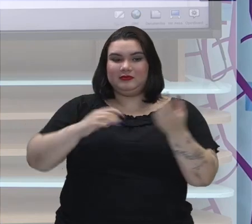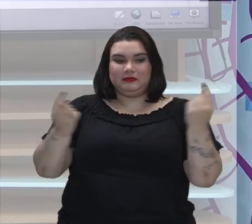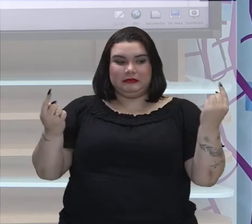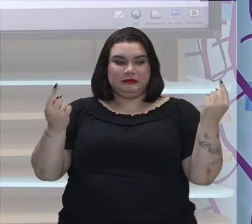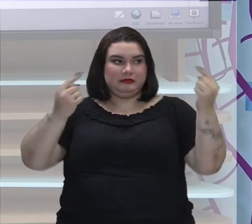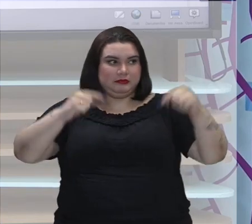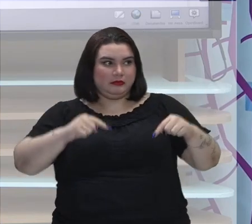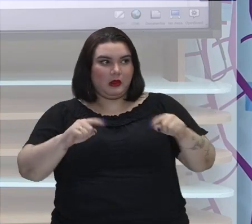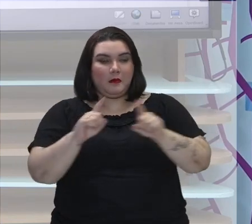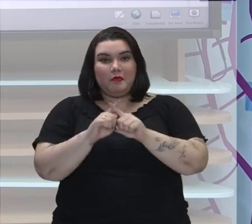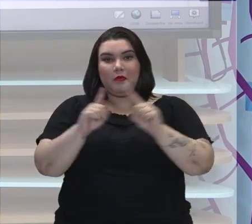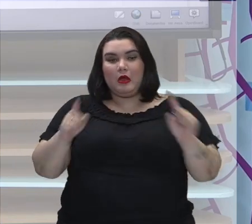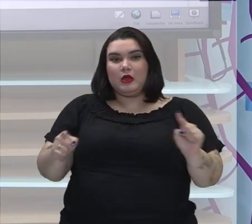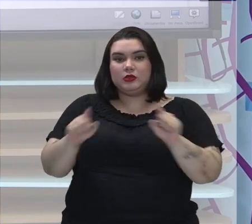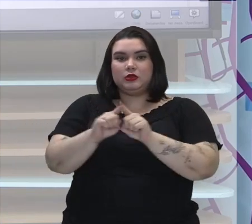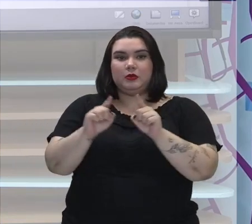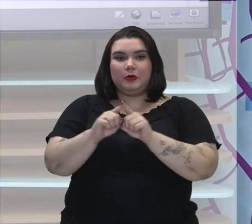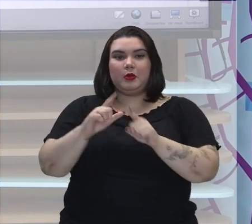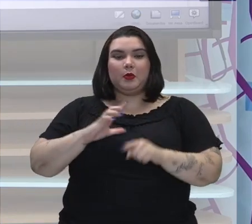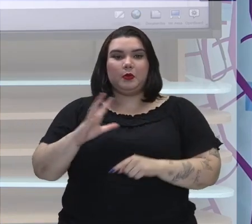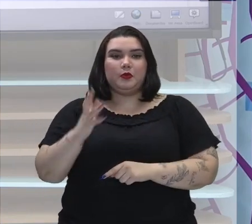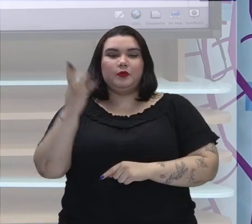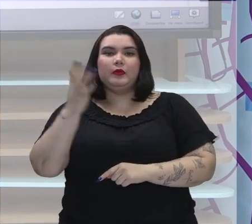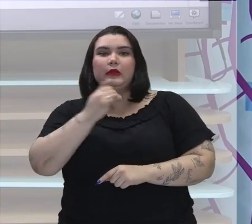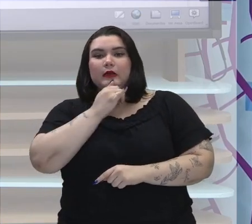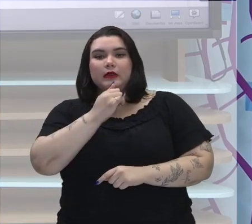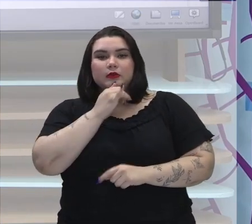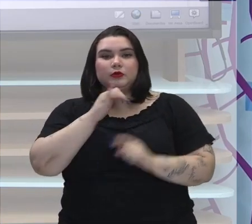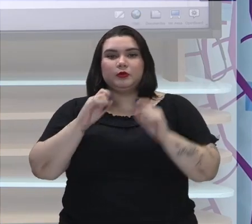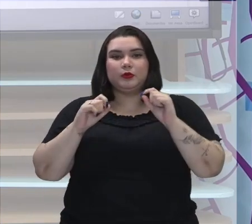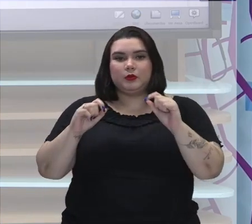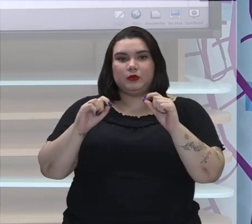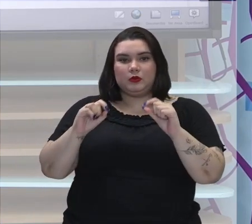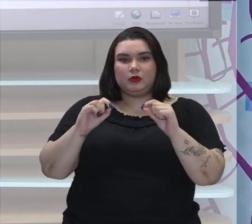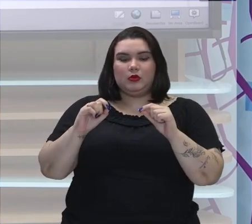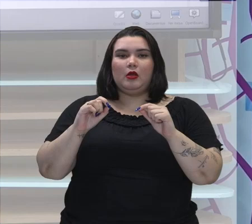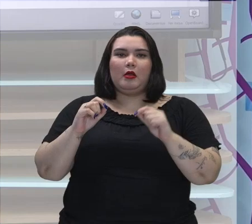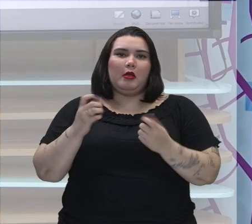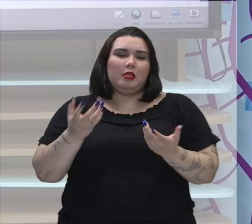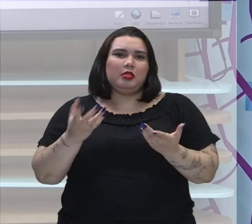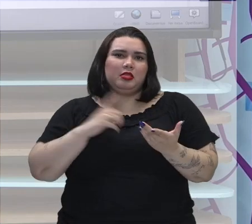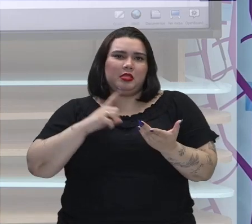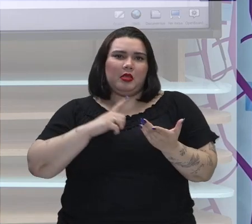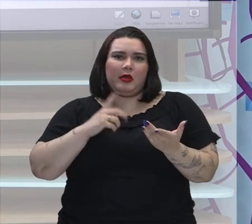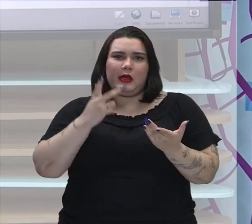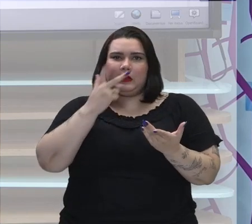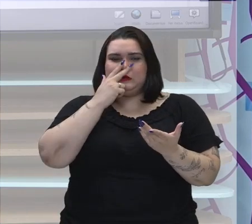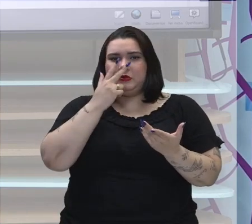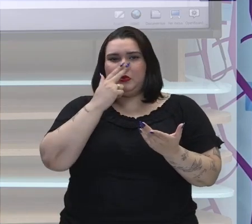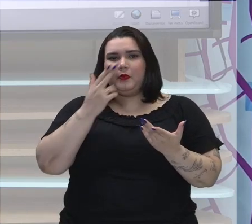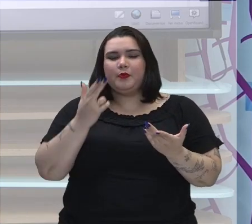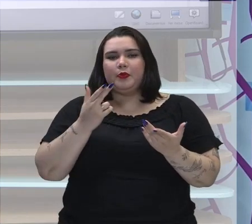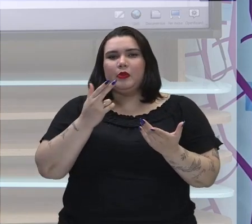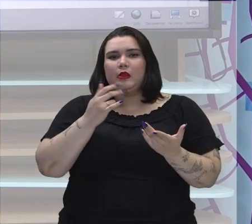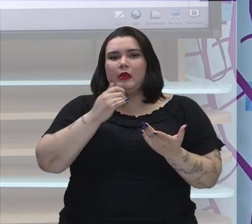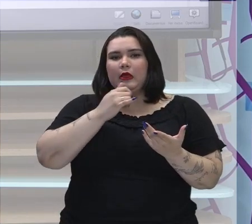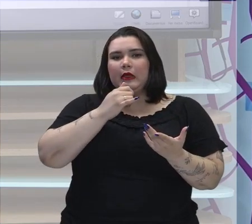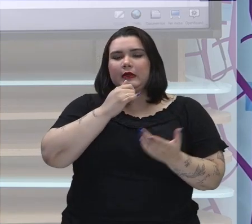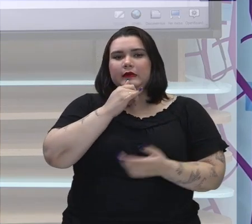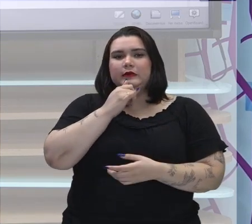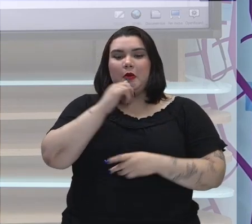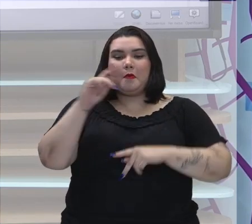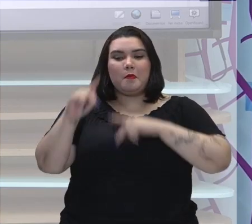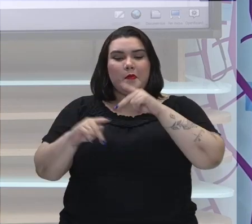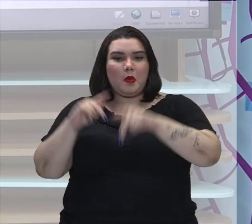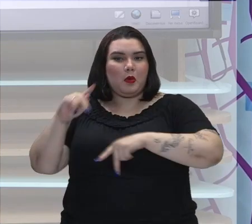ele acontecia de um modo, vamos dizer assim, um quanto que pacífico, né? Você tem ali povos